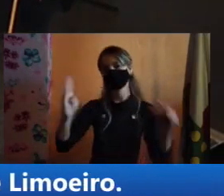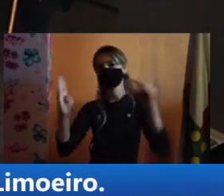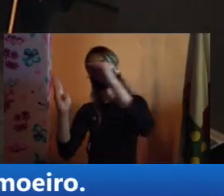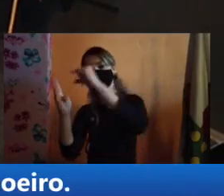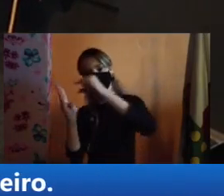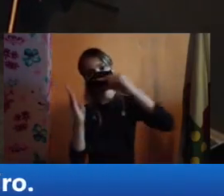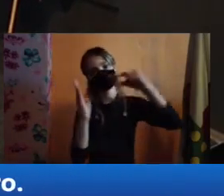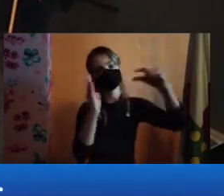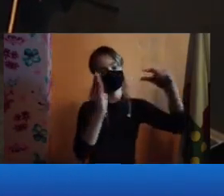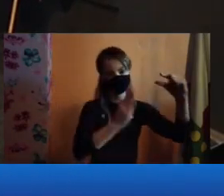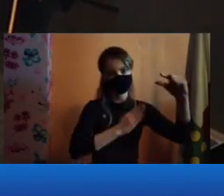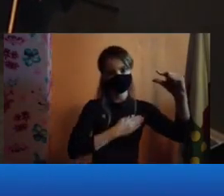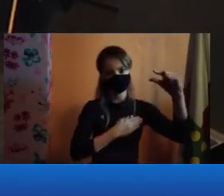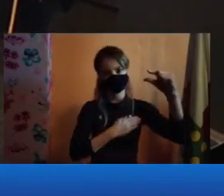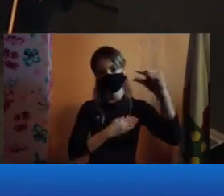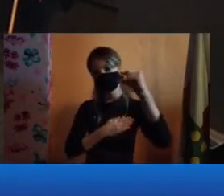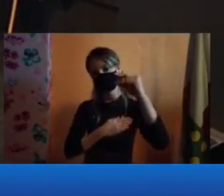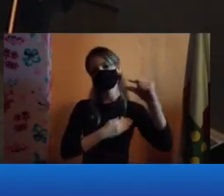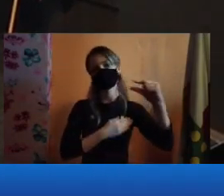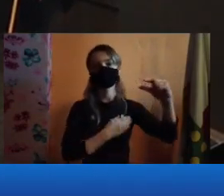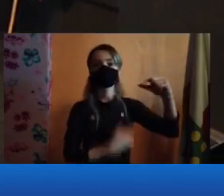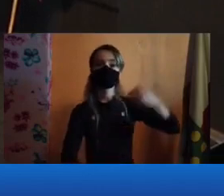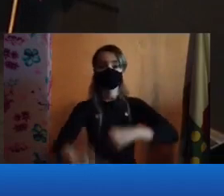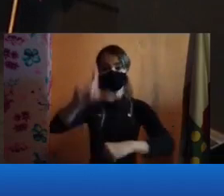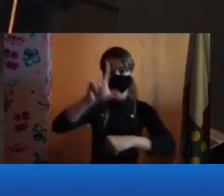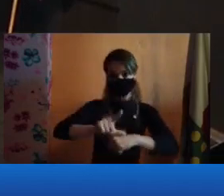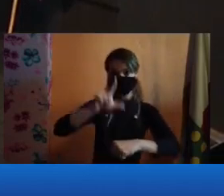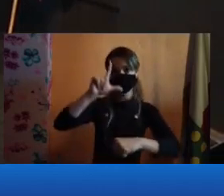pedaço do meu Brasil.